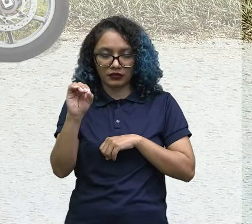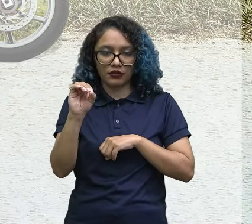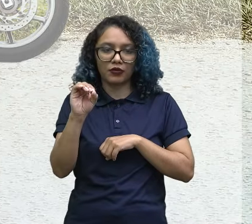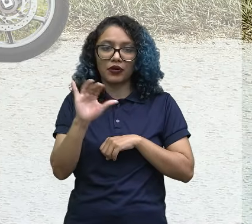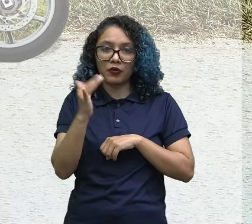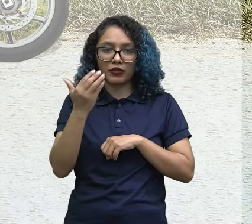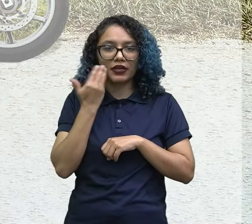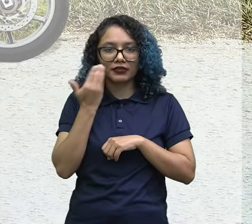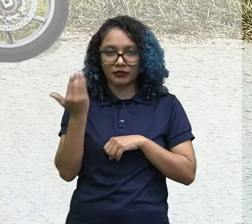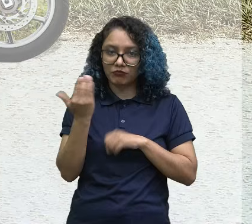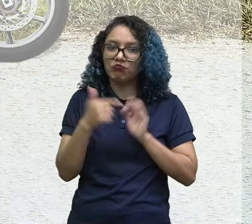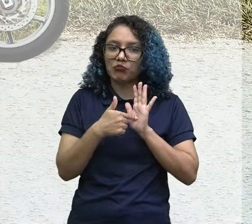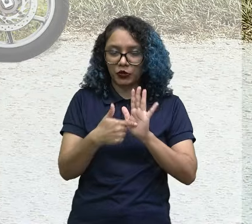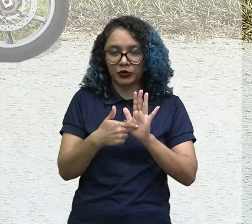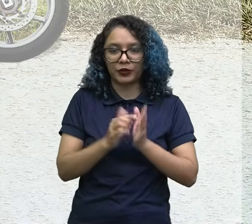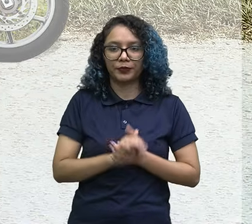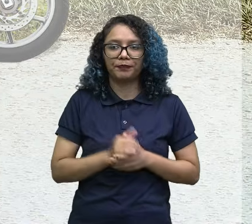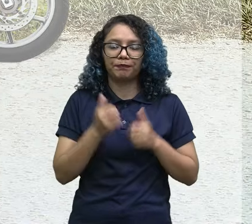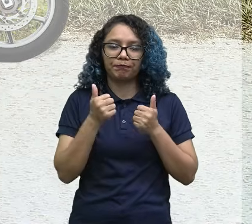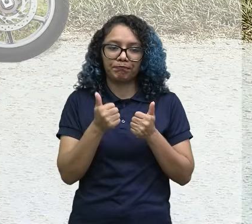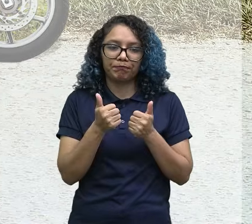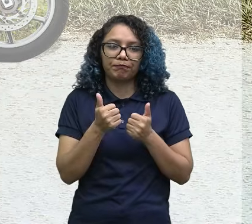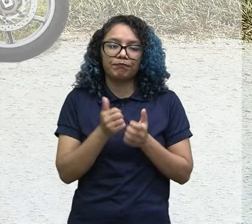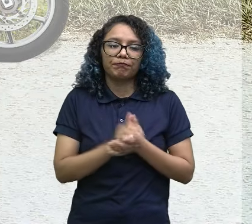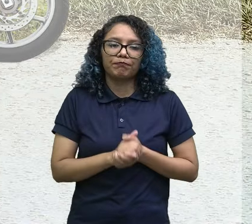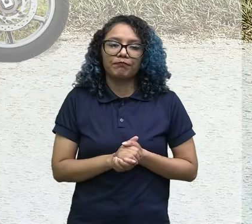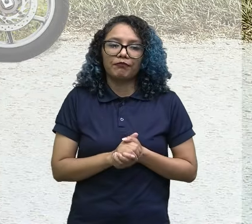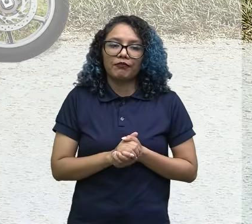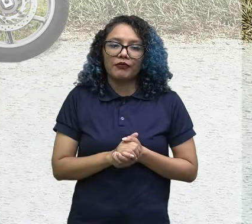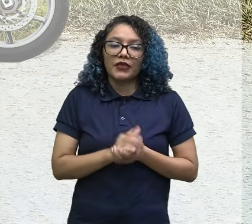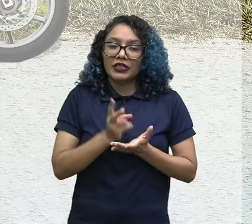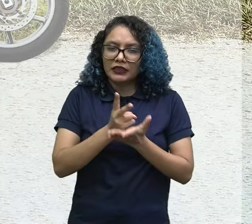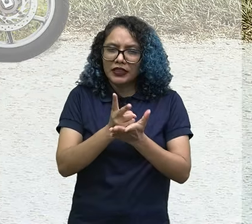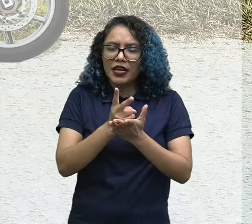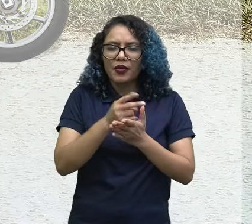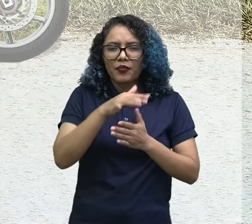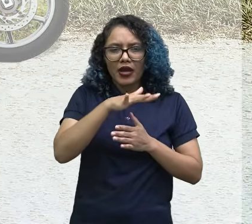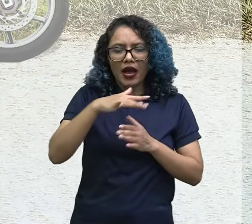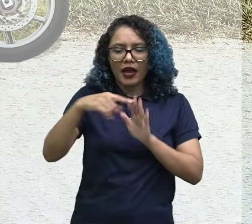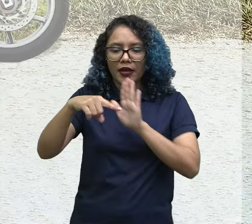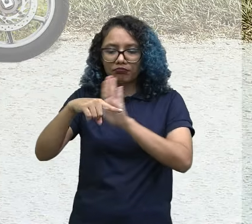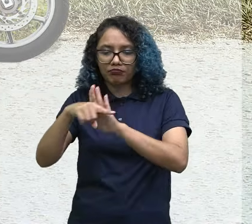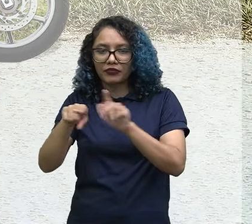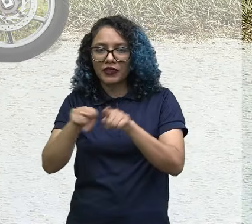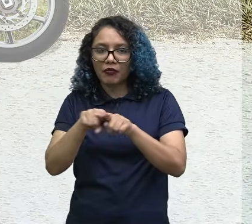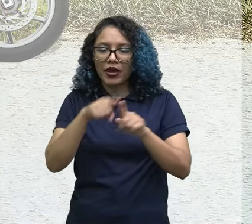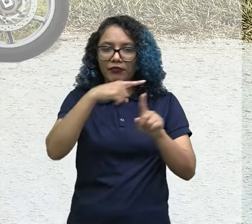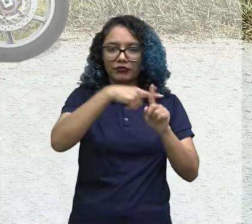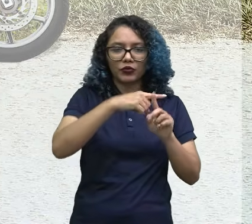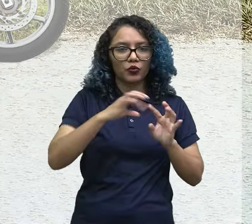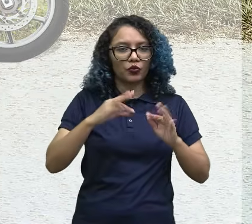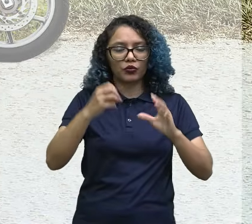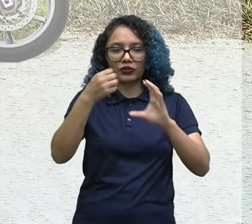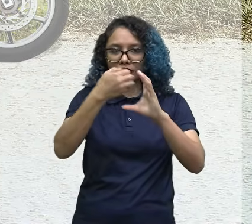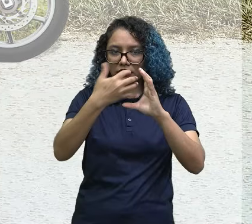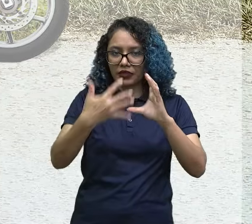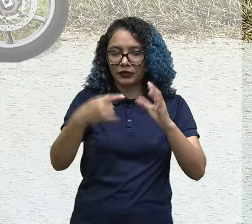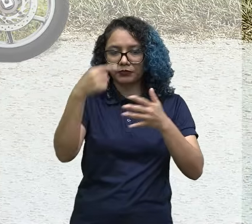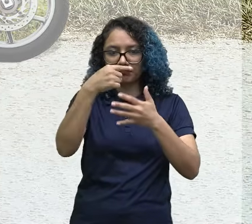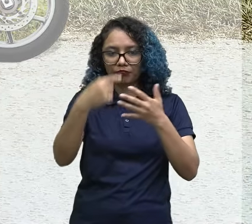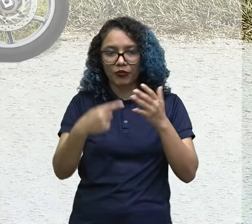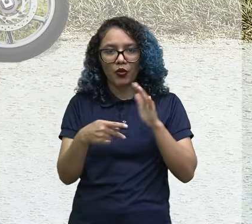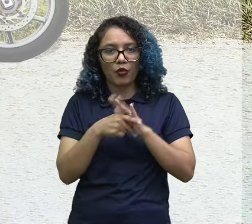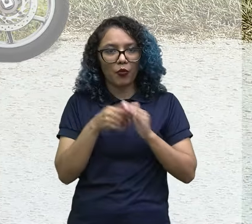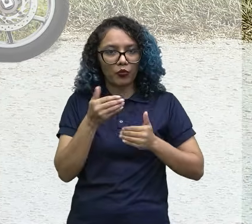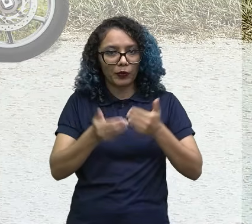você acabou de observar. Sempre ali tem o polo positivo, o polo negativo e todas as características que a